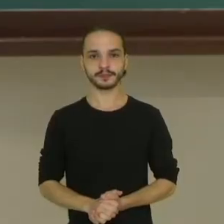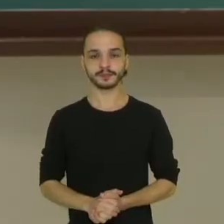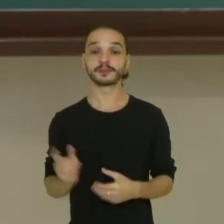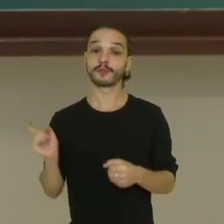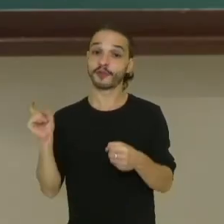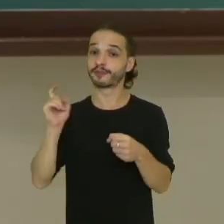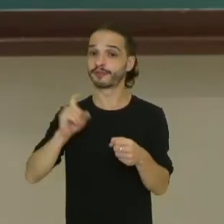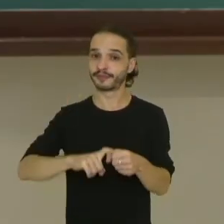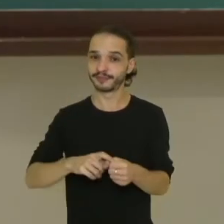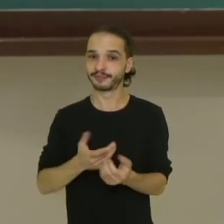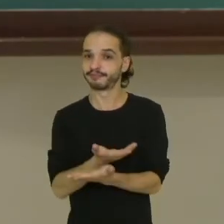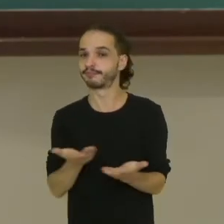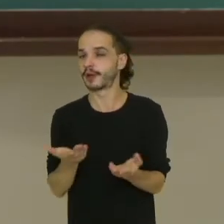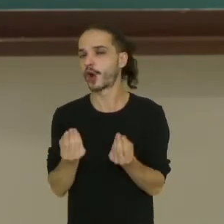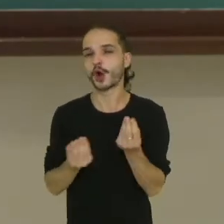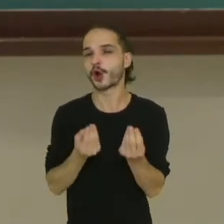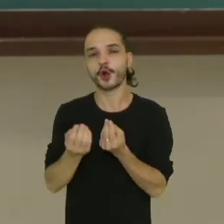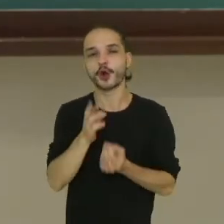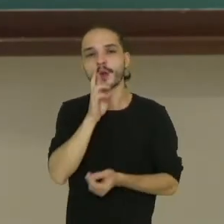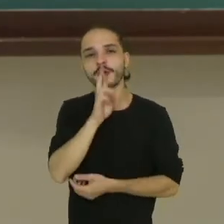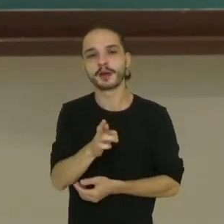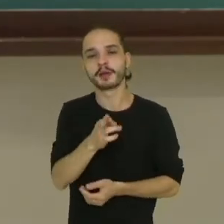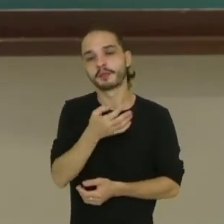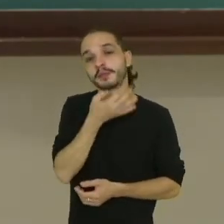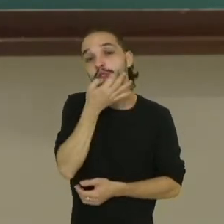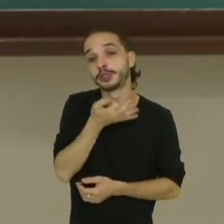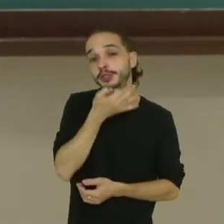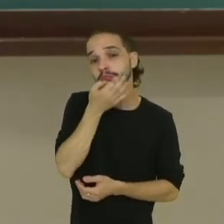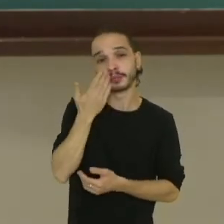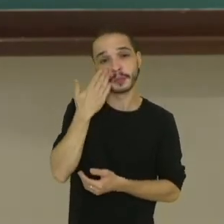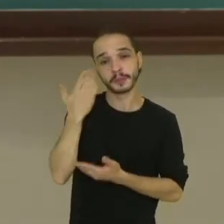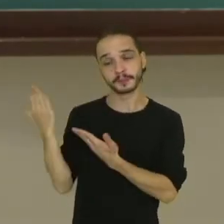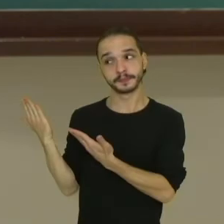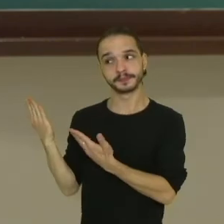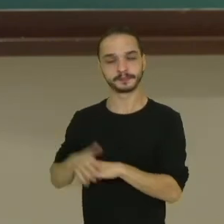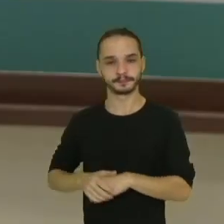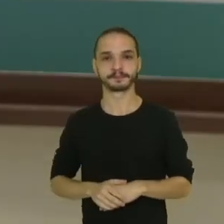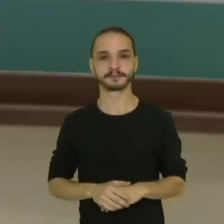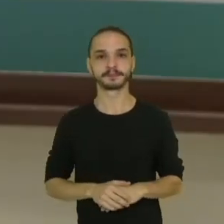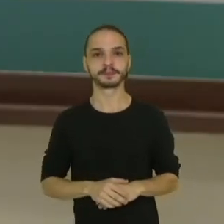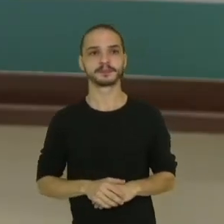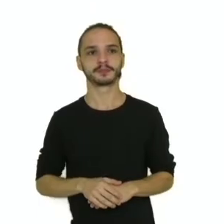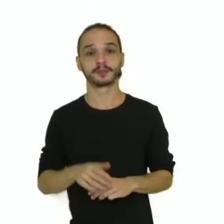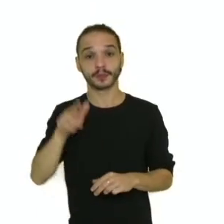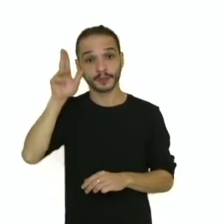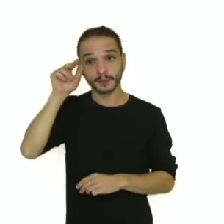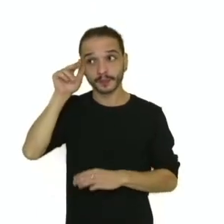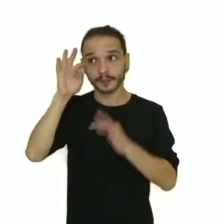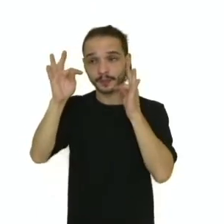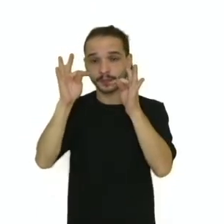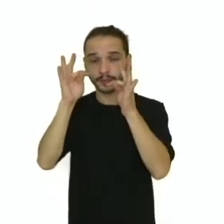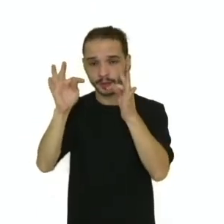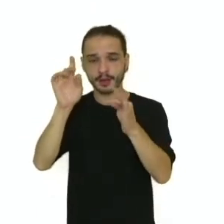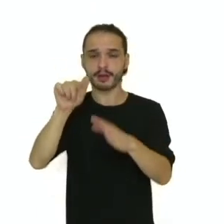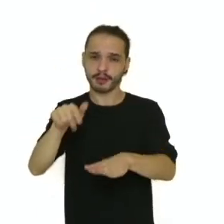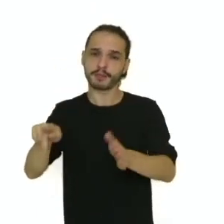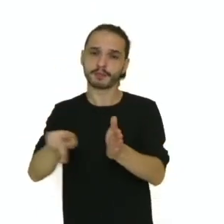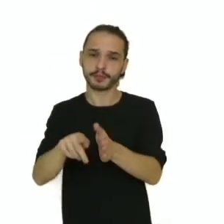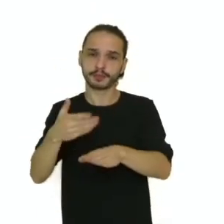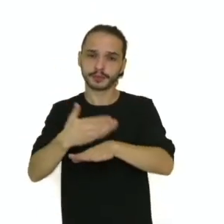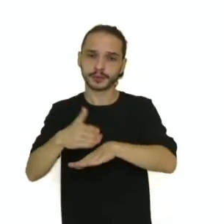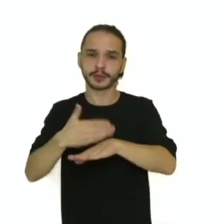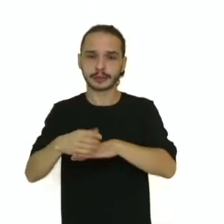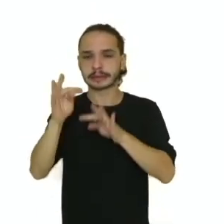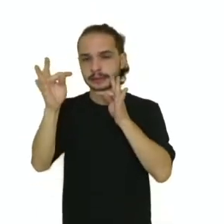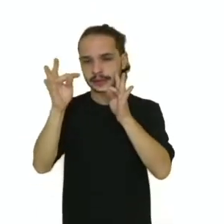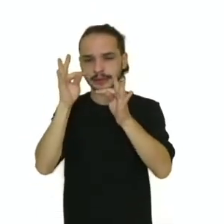Retomando então, galera, olha lá como que ficou a nossa sugestão de resposta, né? Então, a ecoterapia é uma prática terapêutica, ou seja,